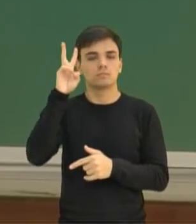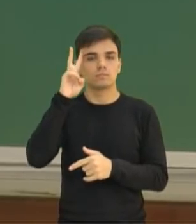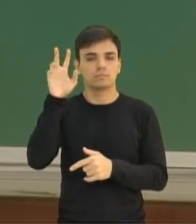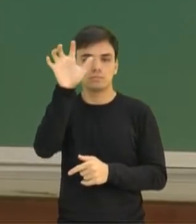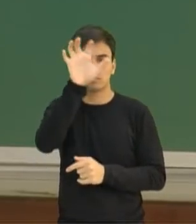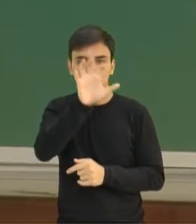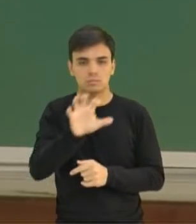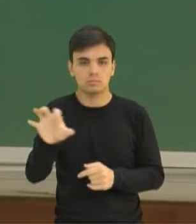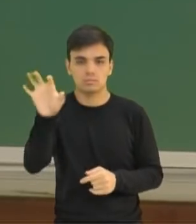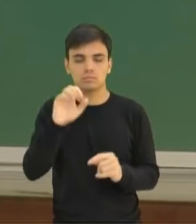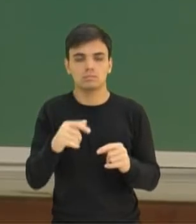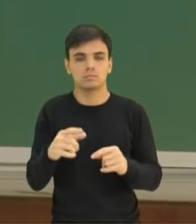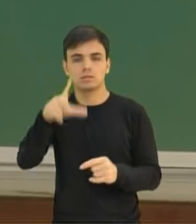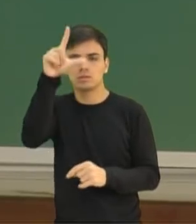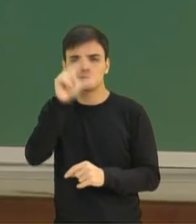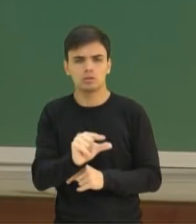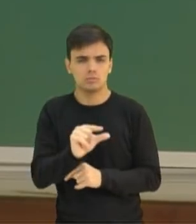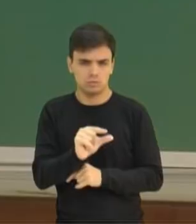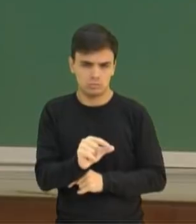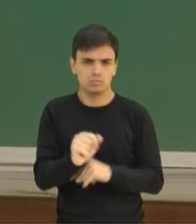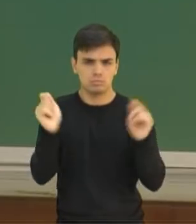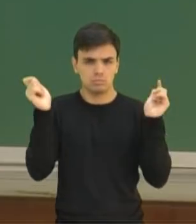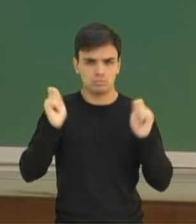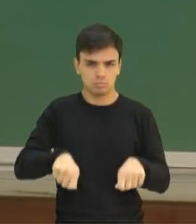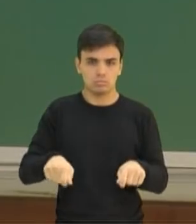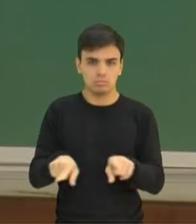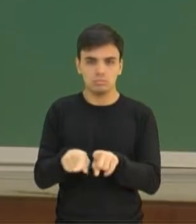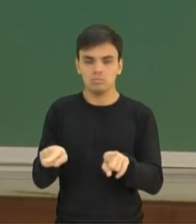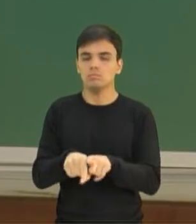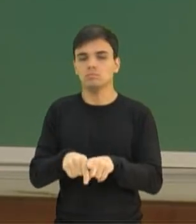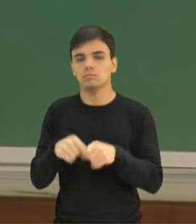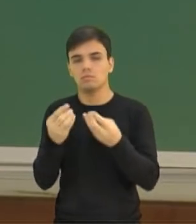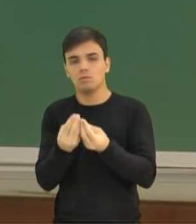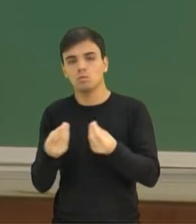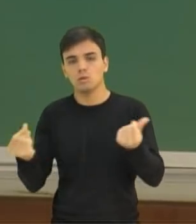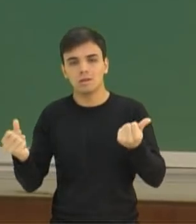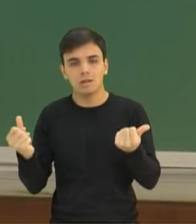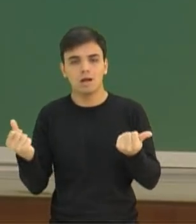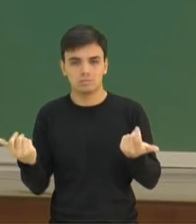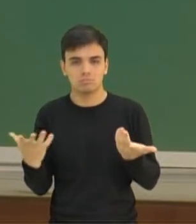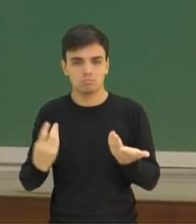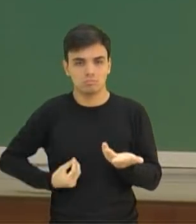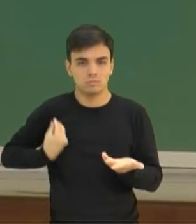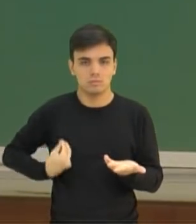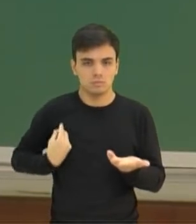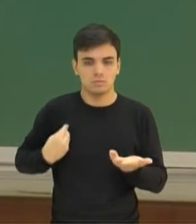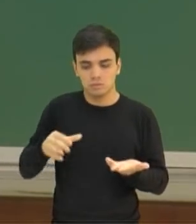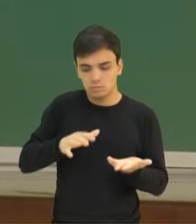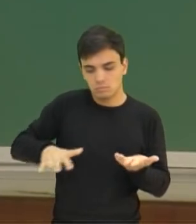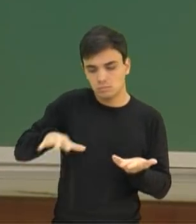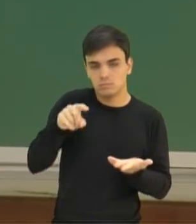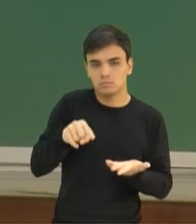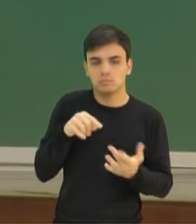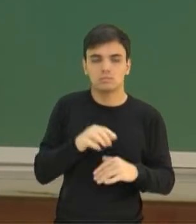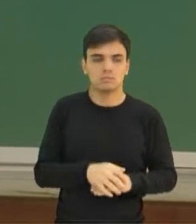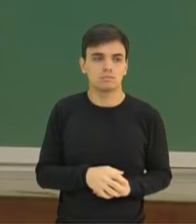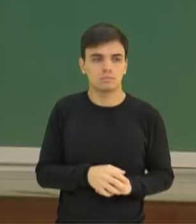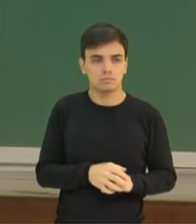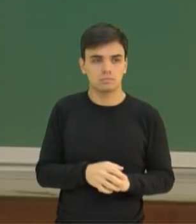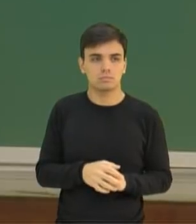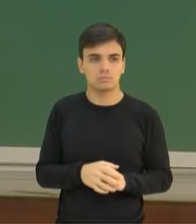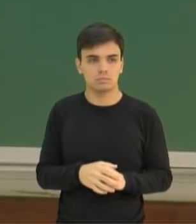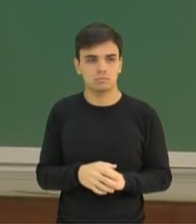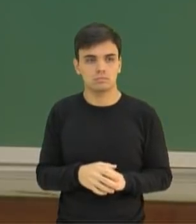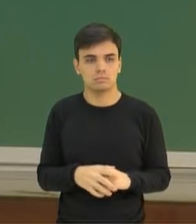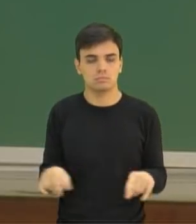que diminuem as possibilidades de desenvolvimento e qualidade de vida da população daquela área, certo? E aí, entre